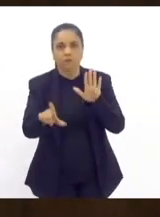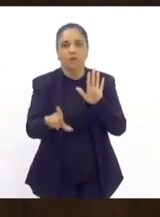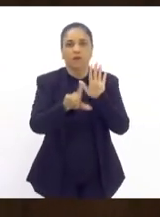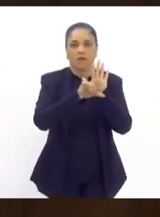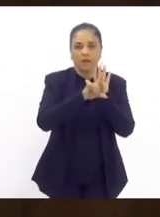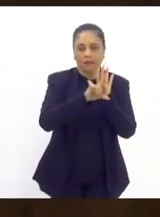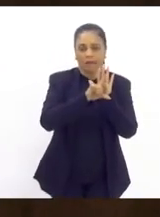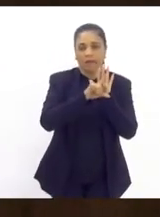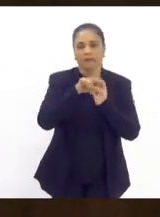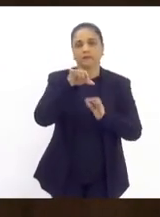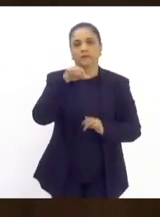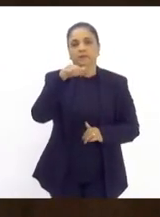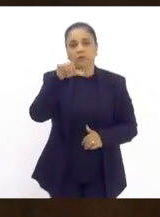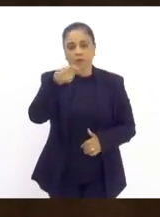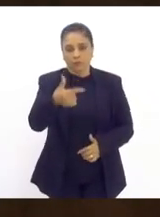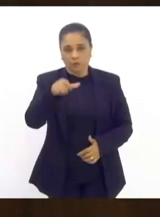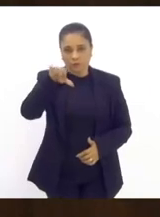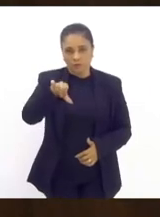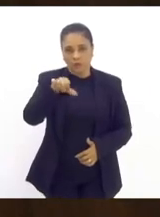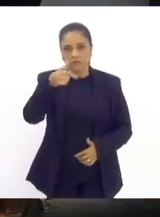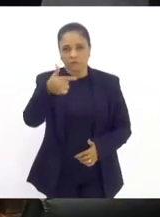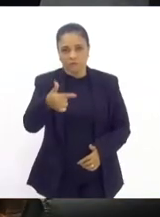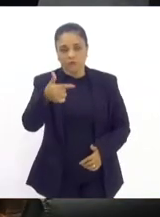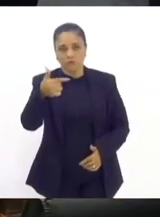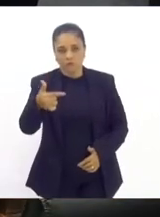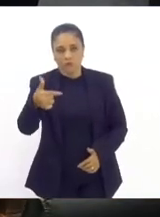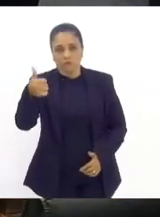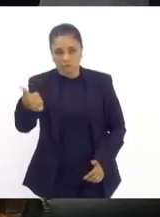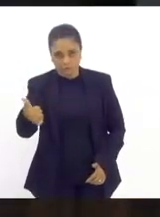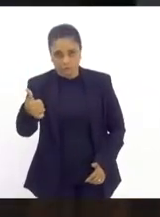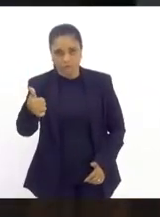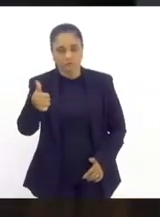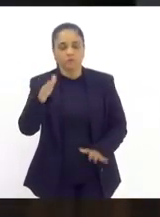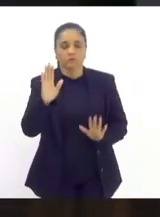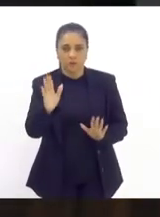9227 de 21 ela só essa questão de ordem